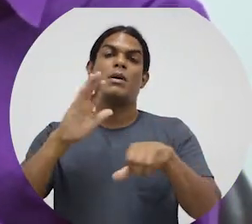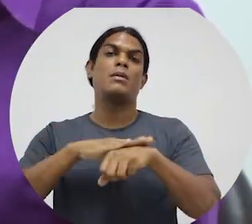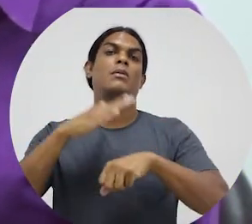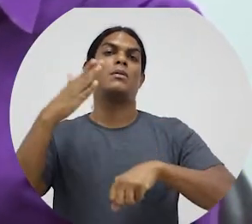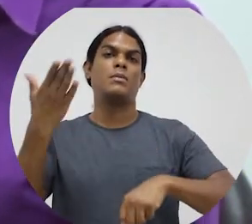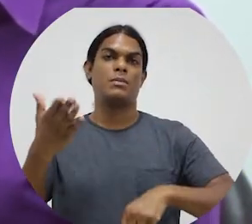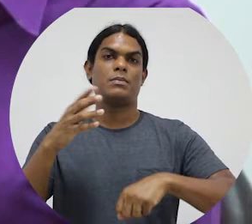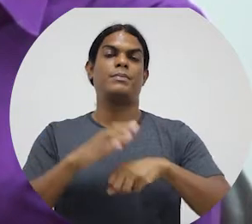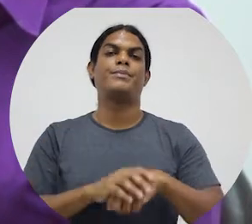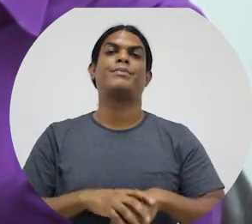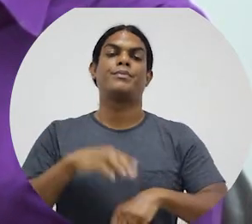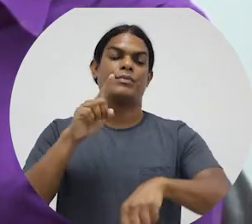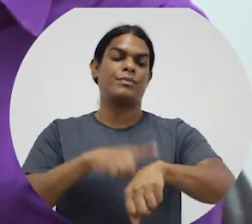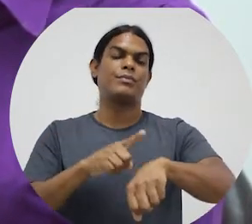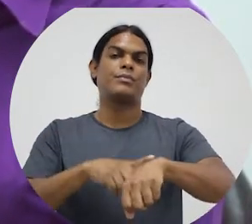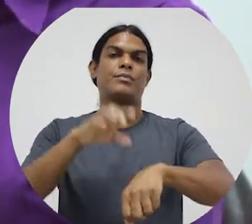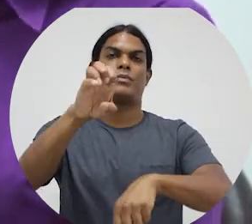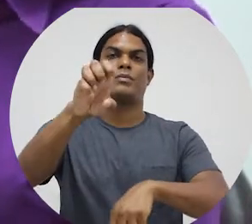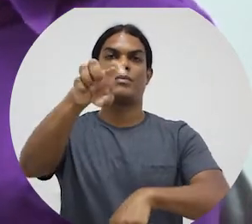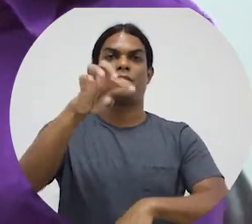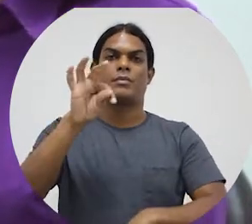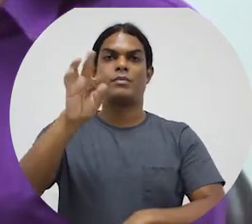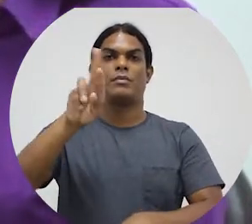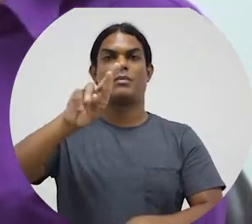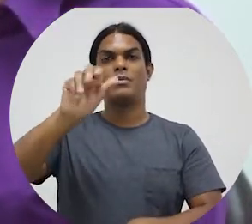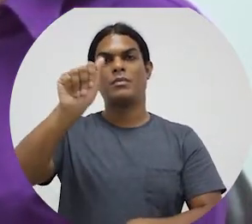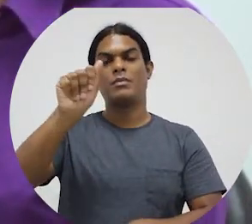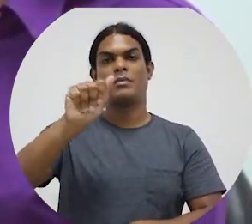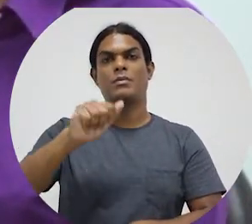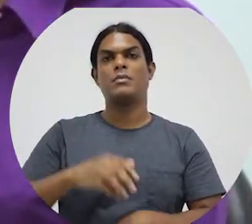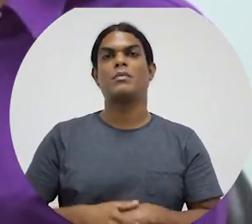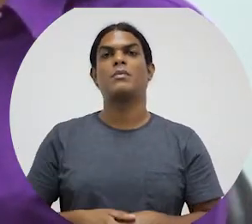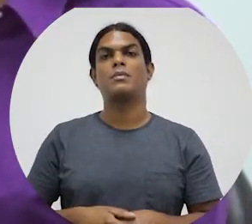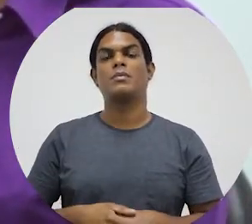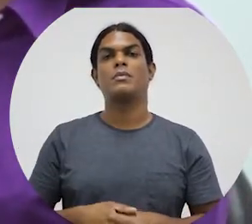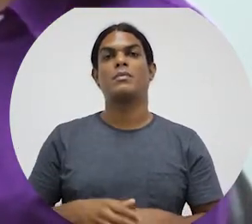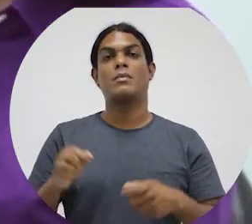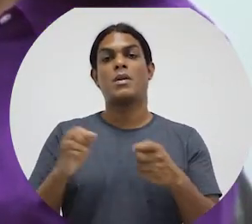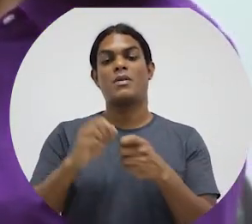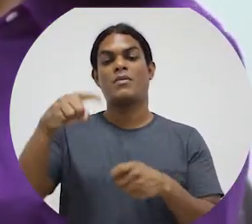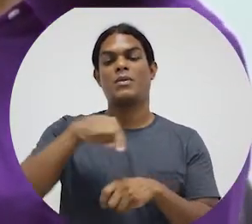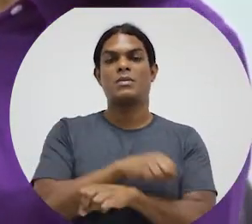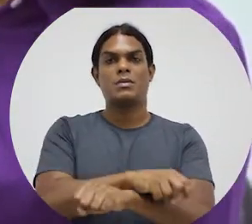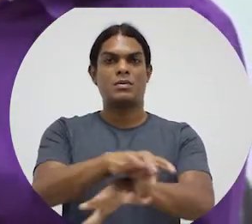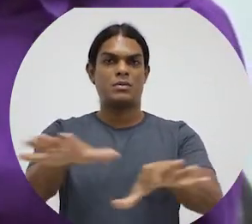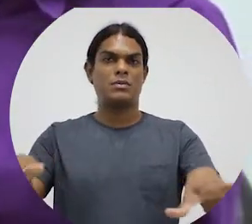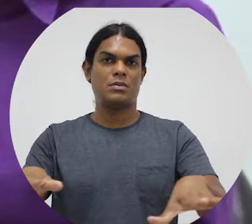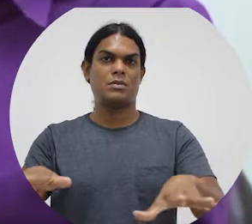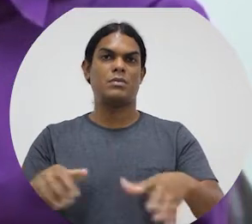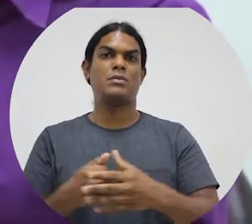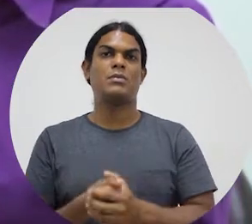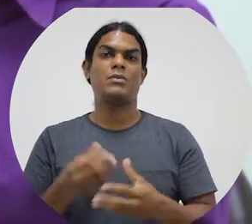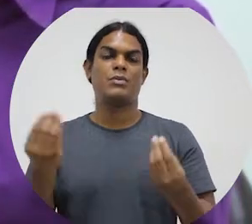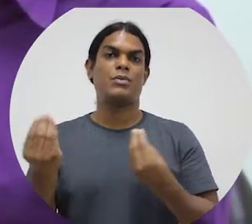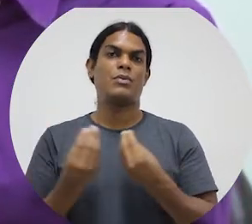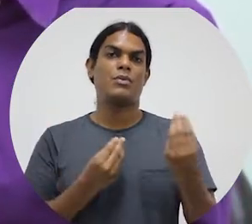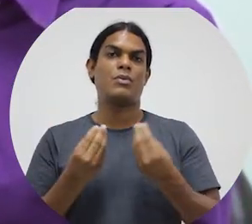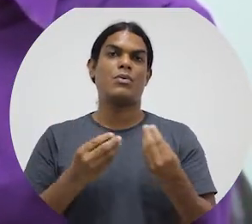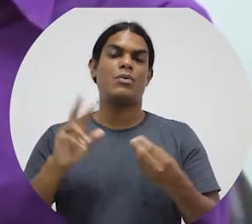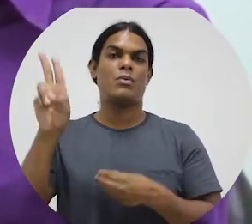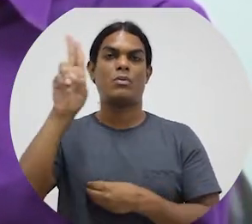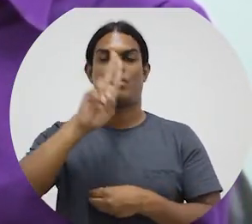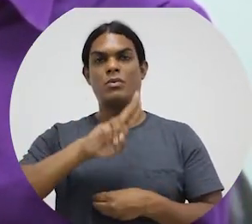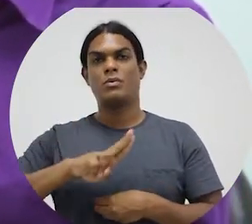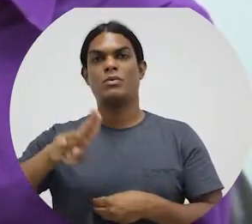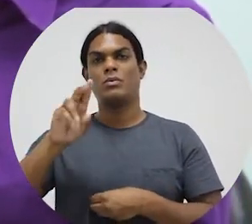horário posterior ao expediente normal, para conseguir atender esse pico de demanda. Com a implantação de